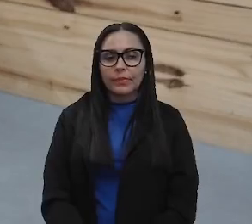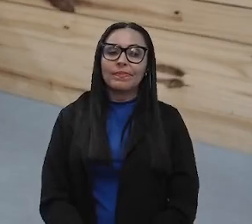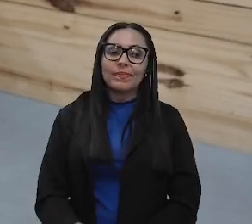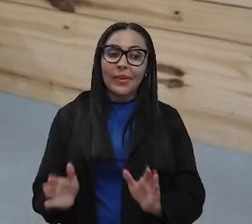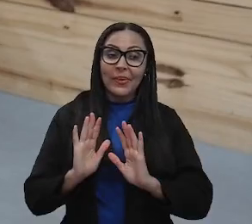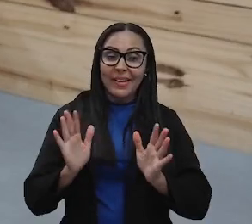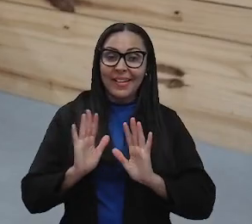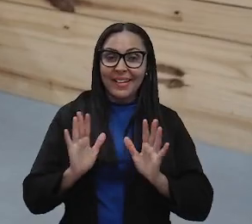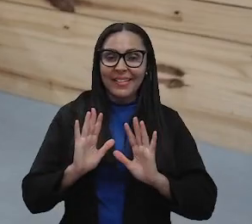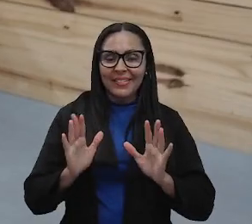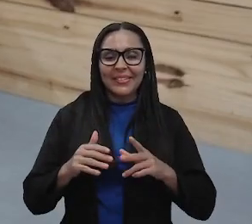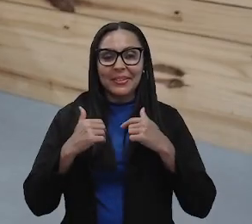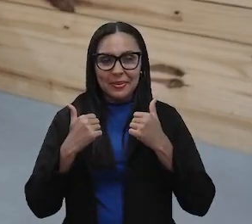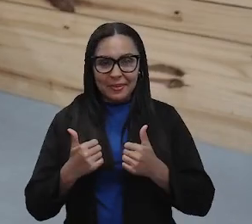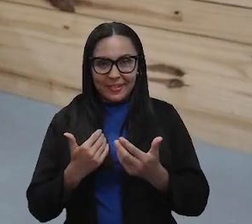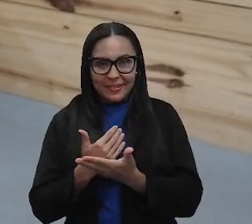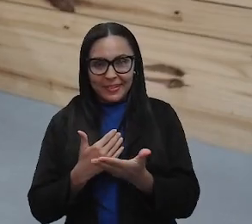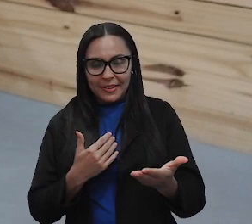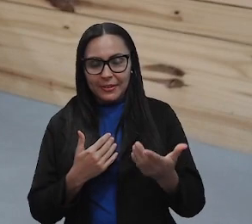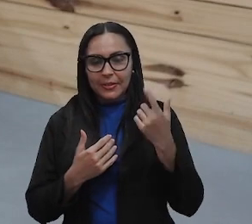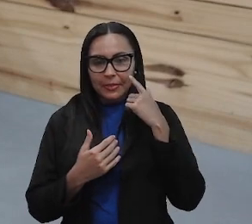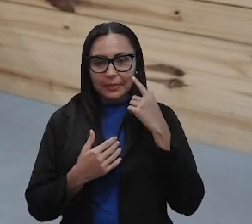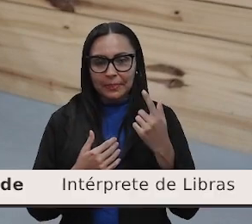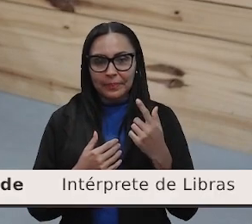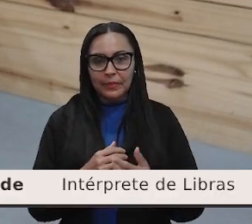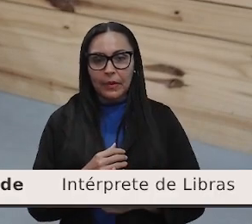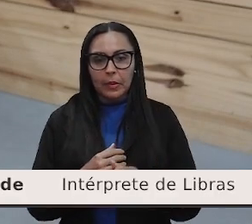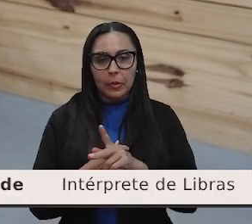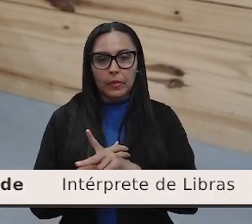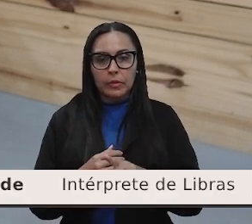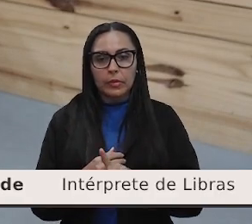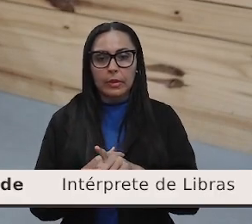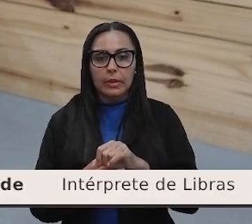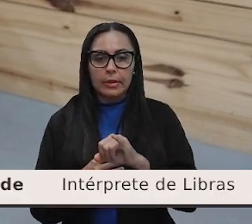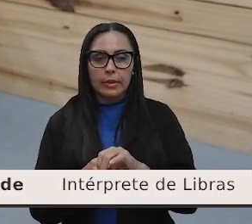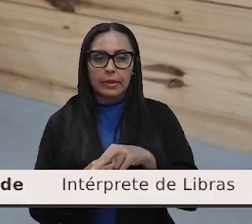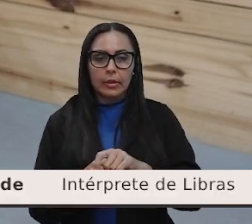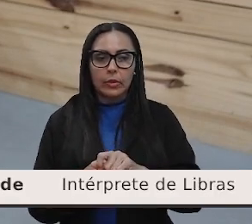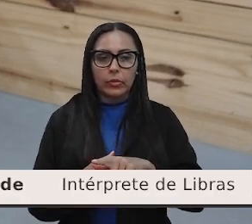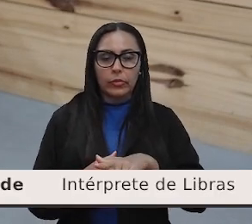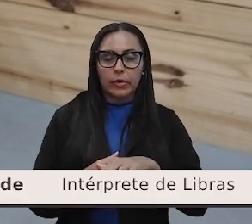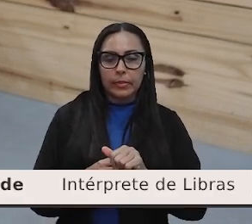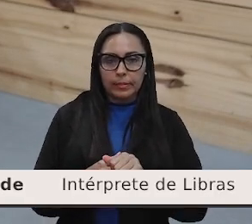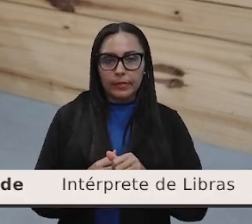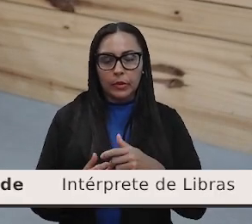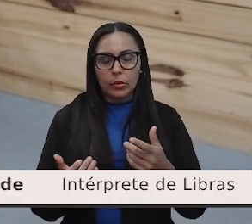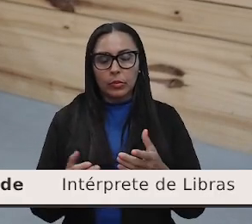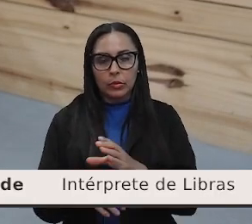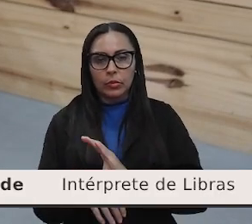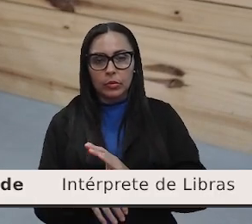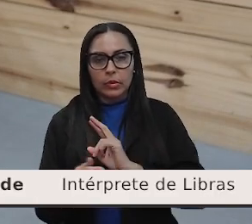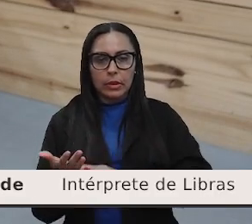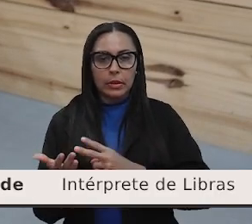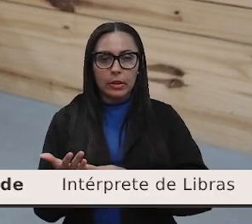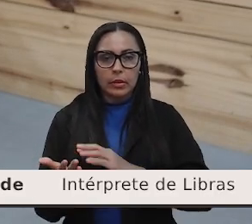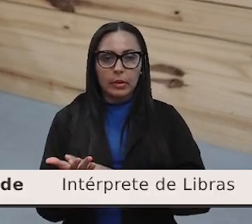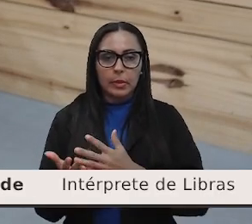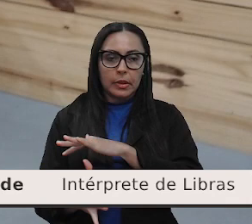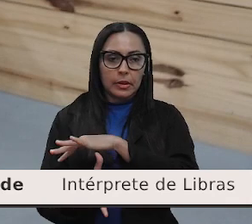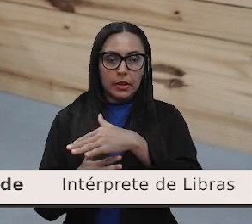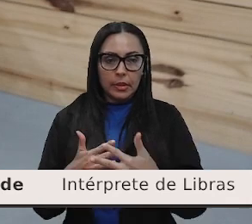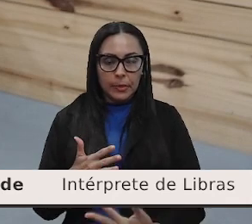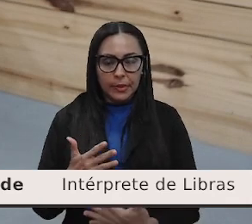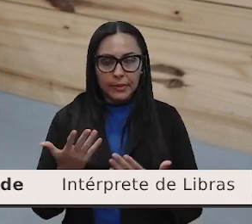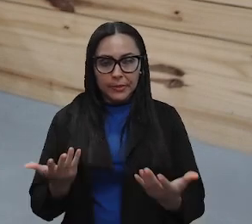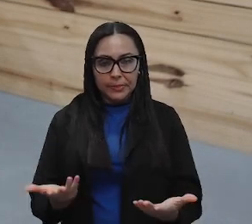Olá, estudantes, tudo bem com vocês? Eu sou a professora Linova Barros, do curso de Tradução e Interpretação em